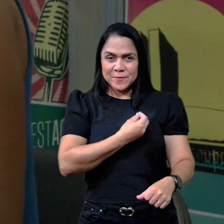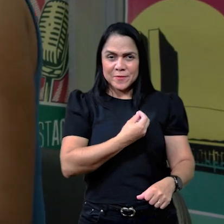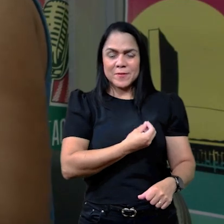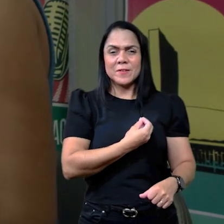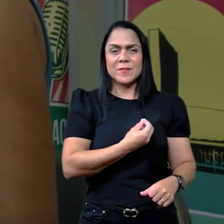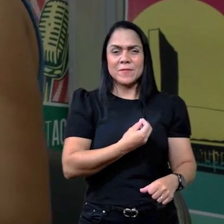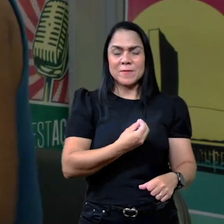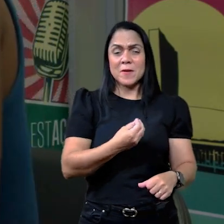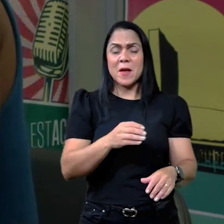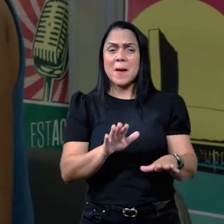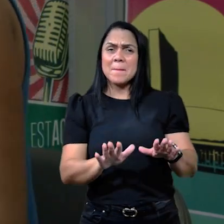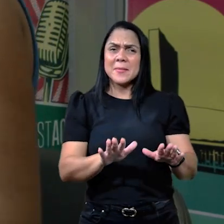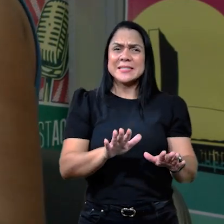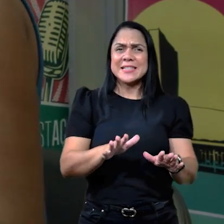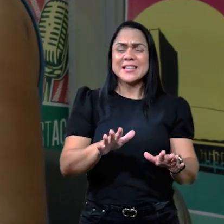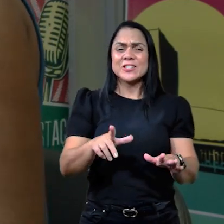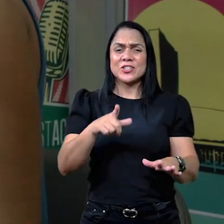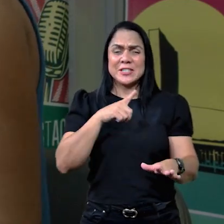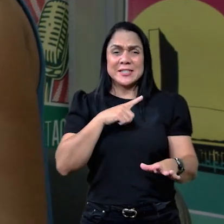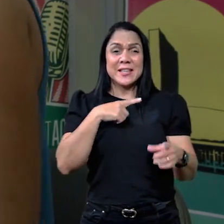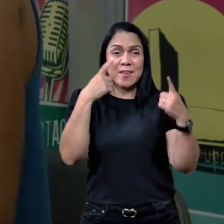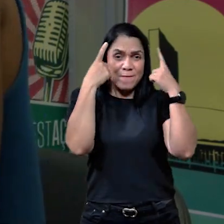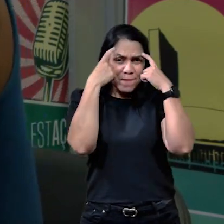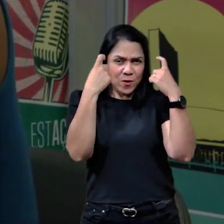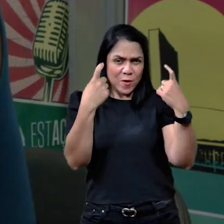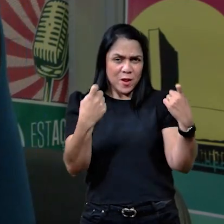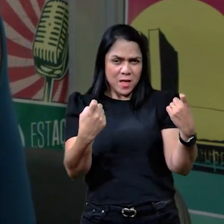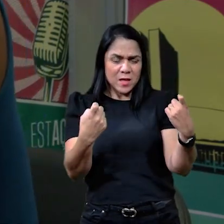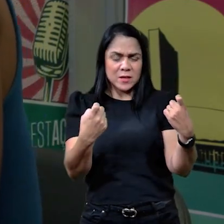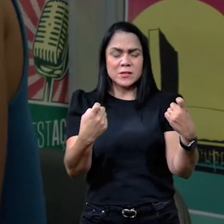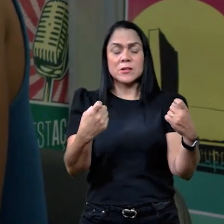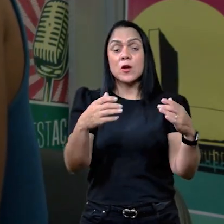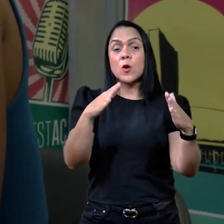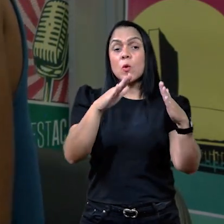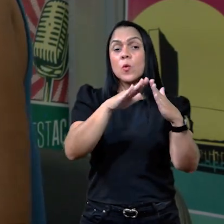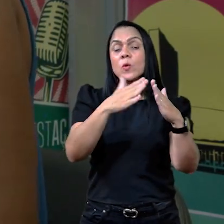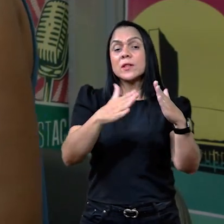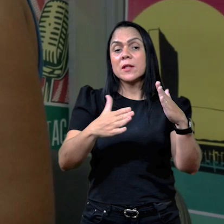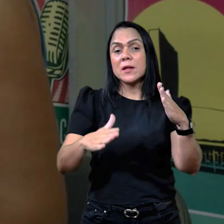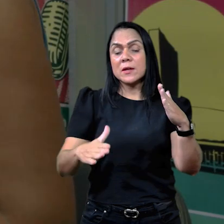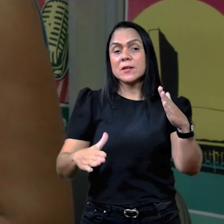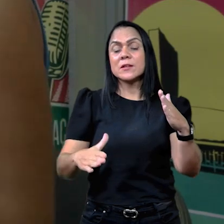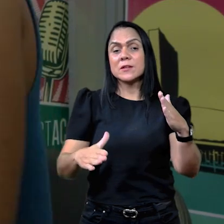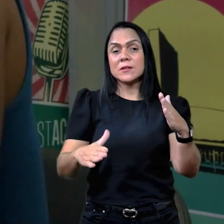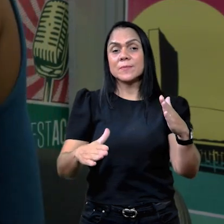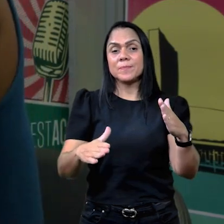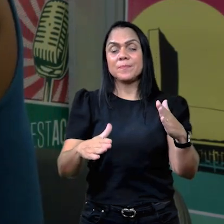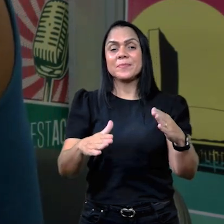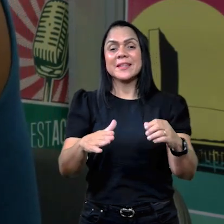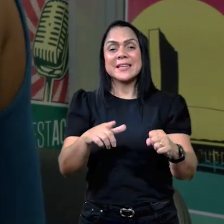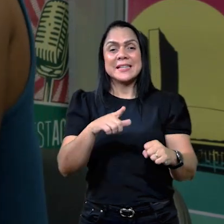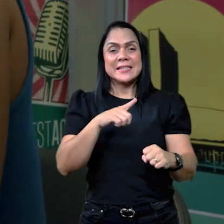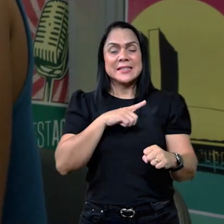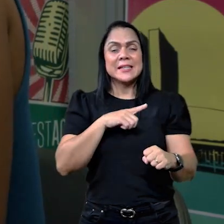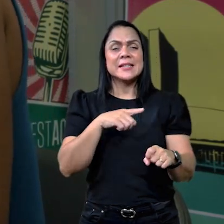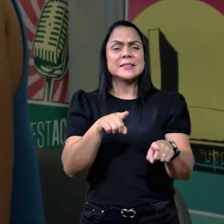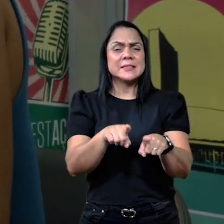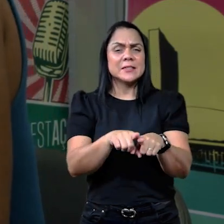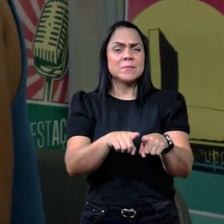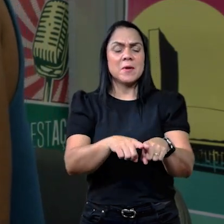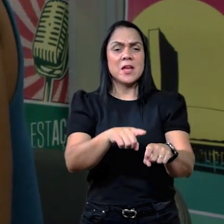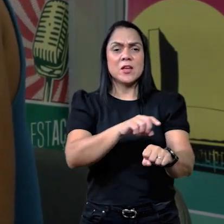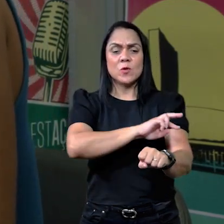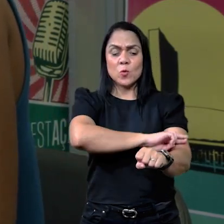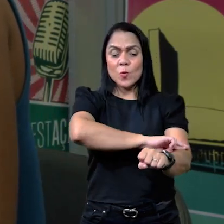mesmo com tanta violência, foram os terreiros. E aí, por conta do racismo religioso, que depois a gente pode falar um